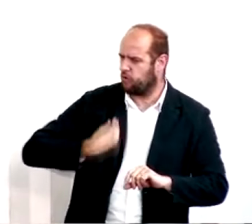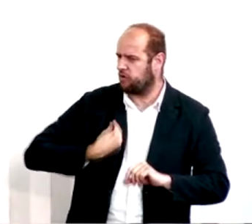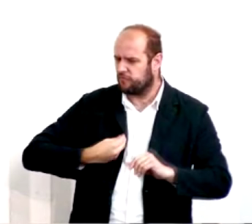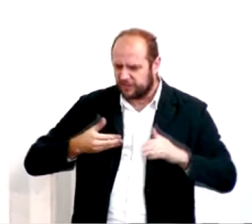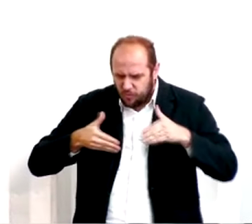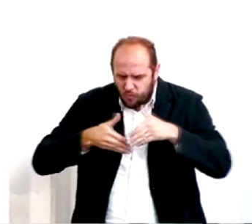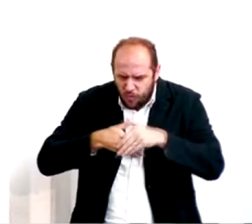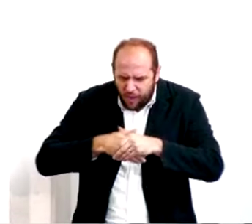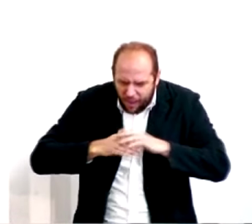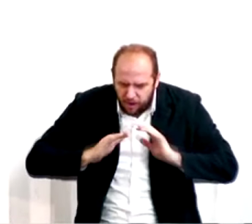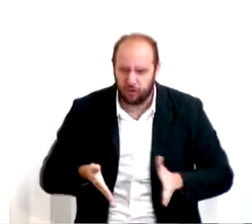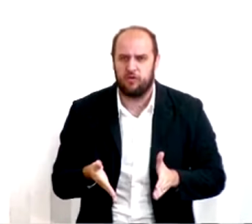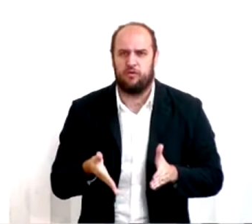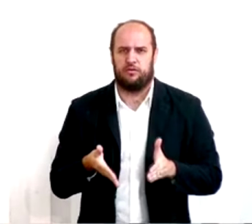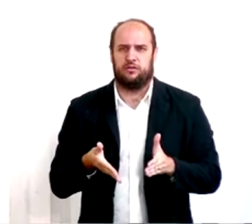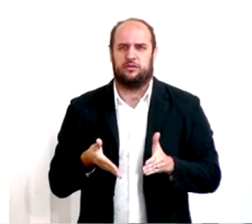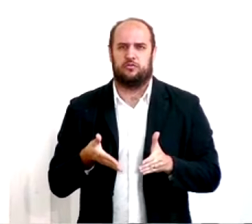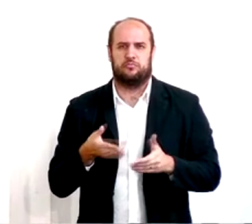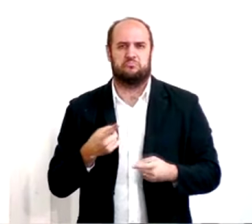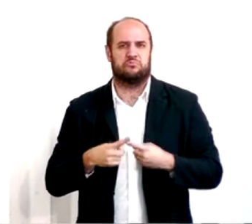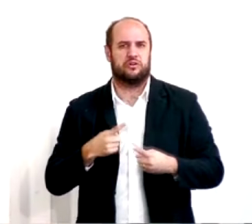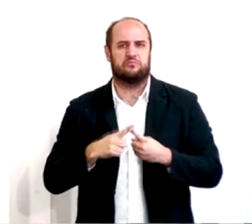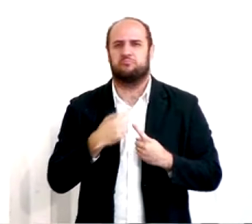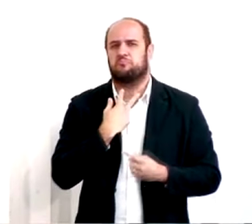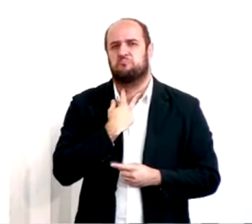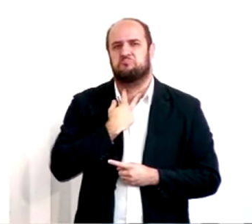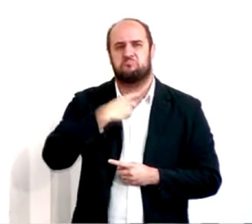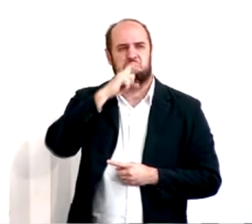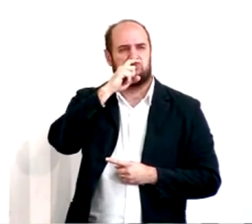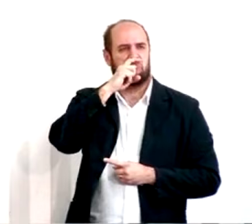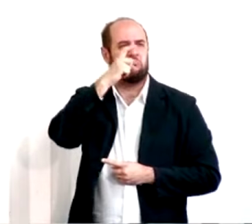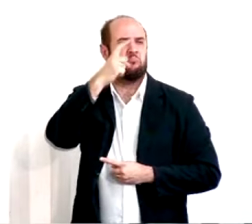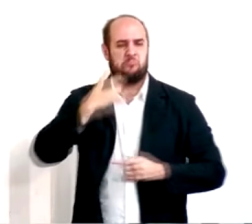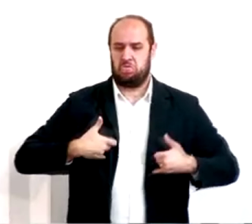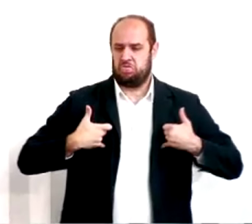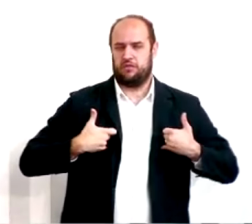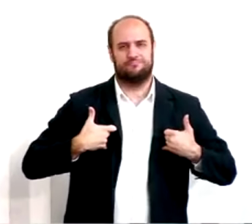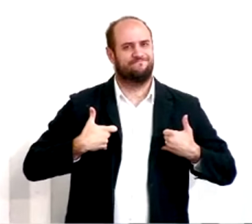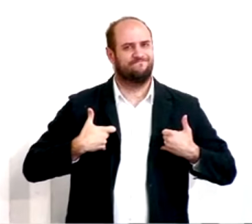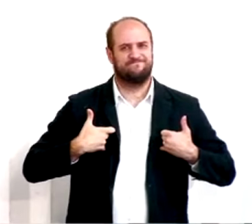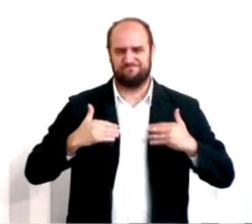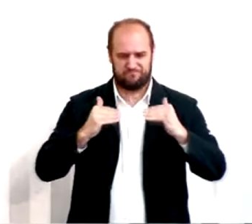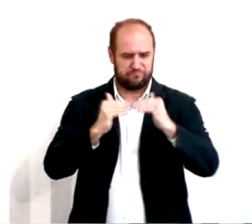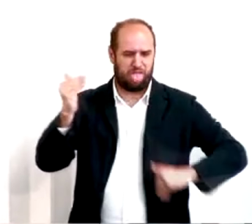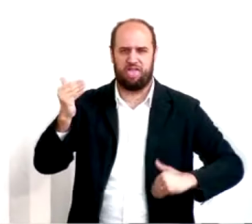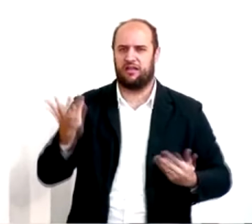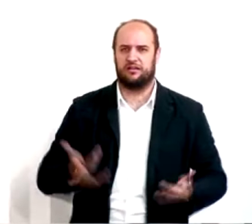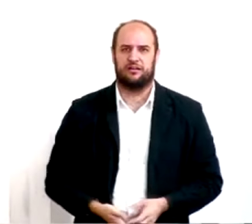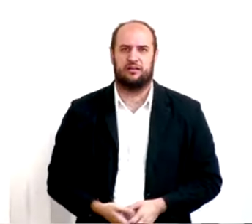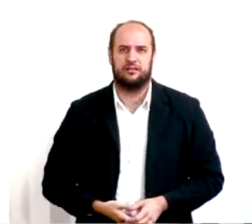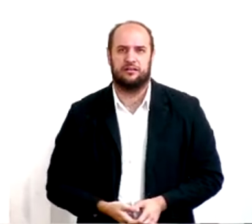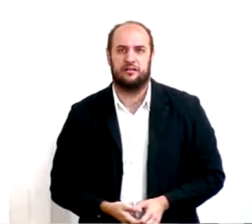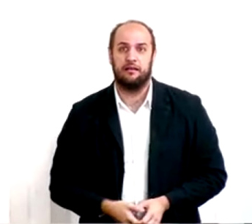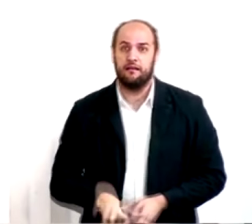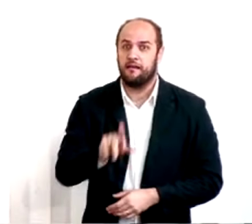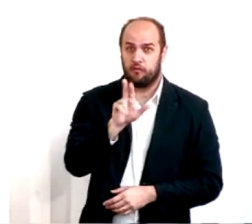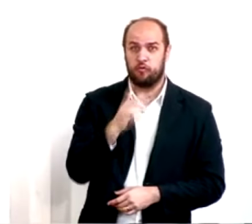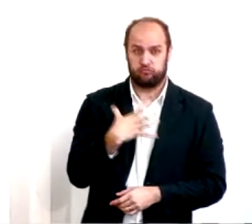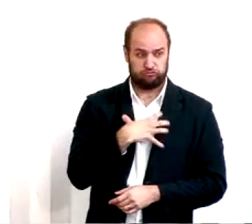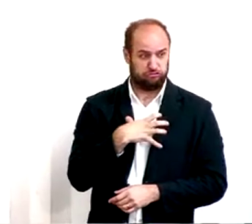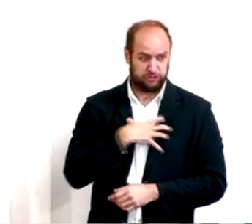porque não há lugar para soberba humana no cristianismo não há embora muitas vezes com os